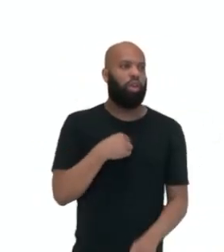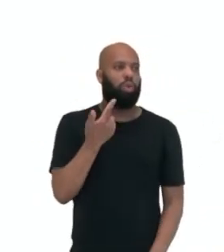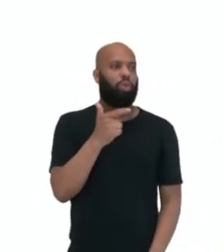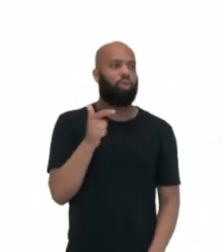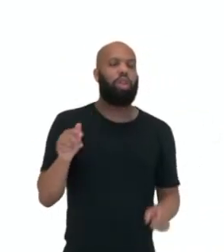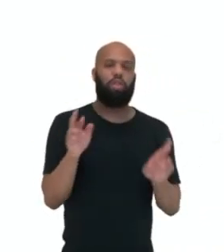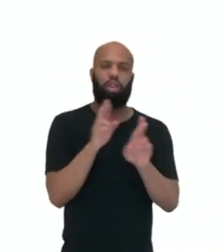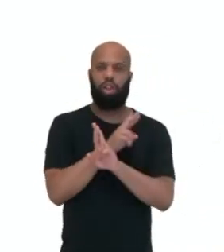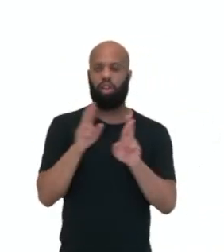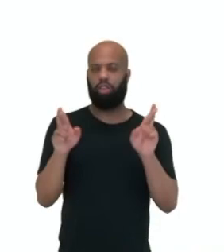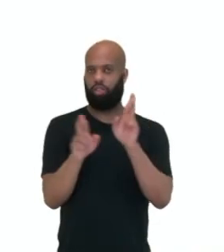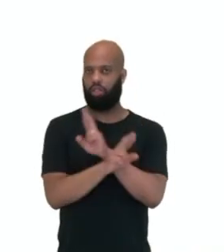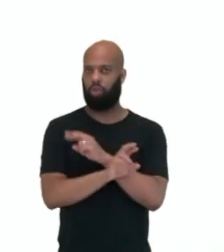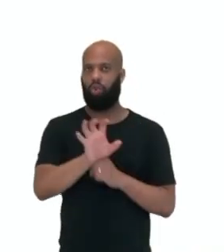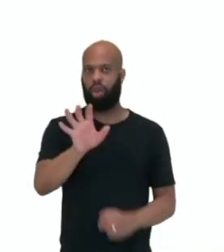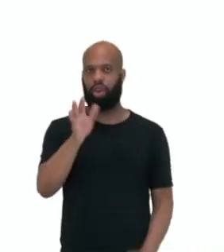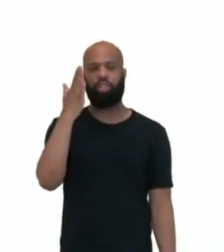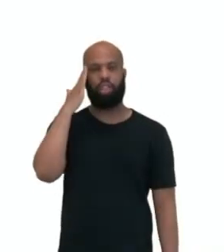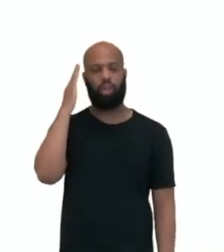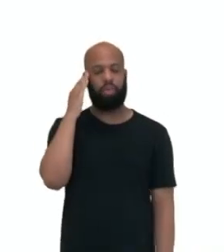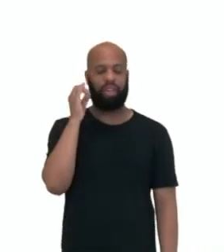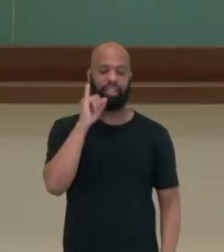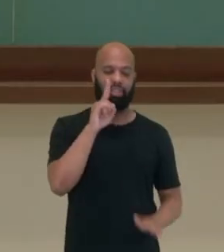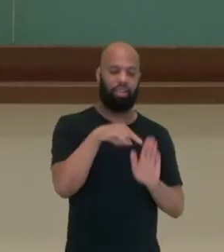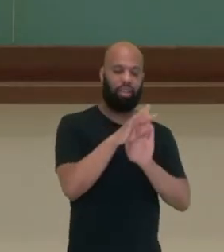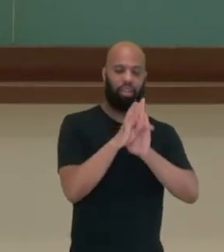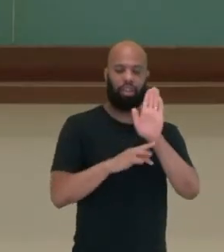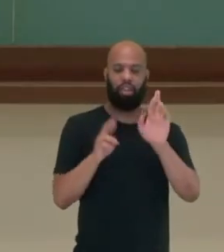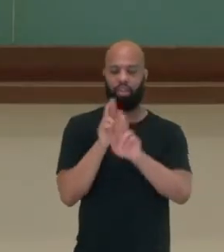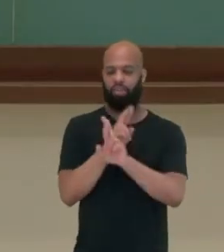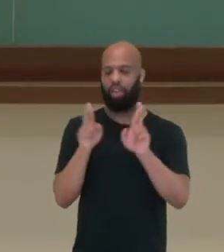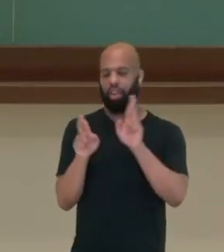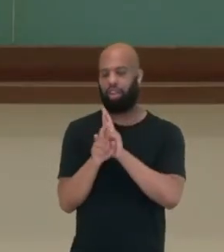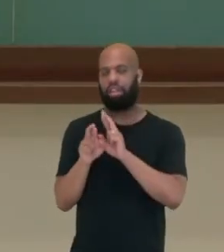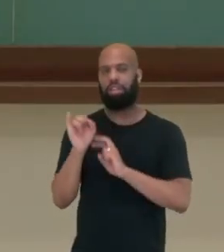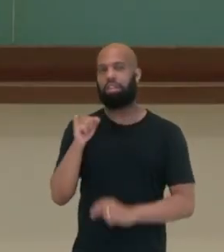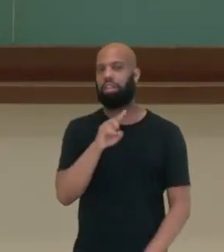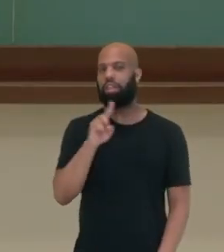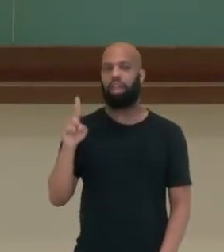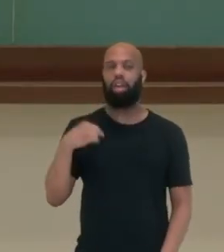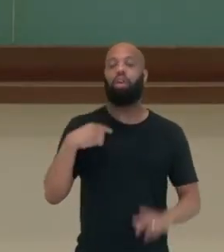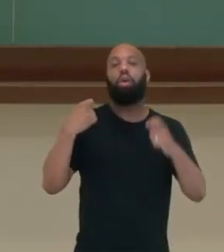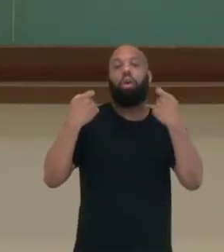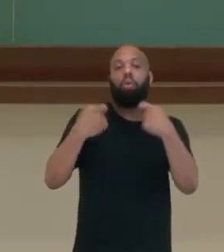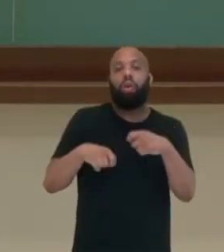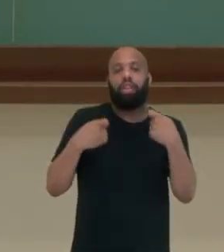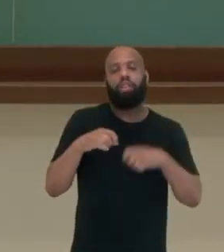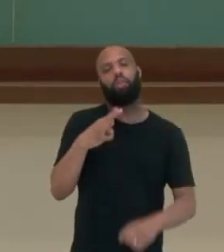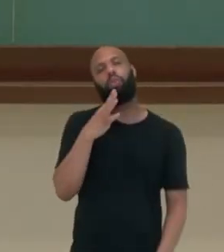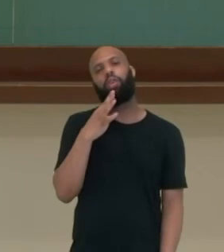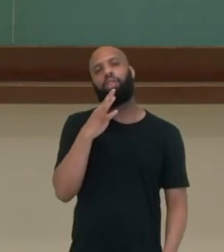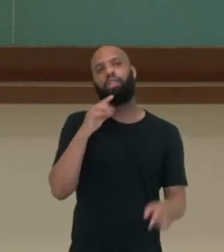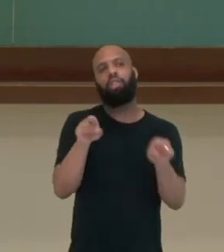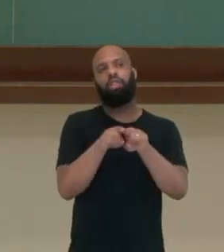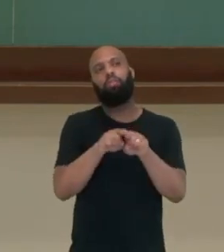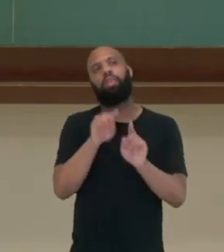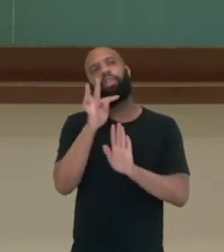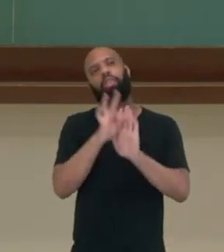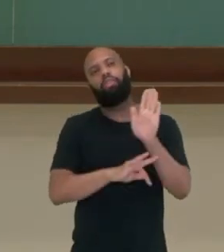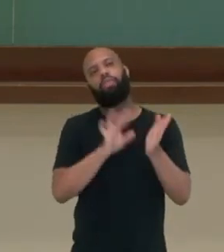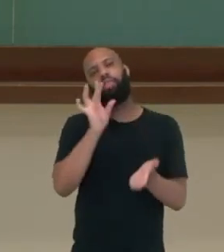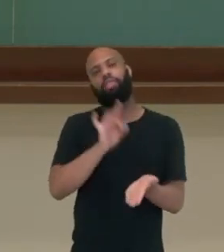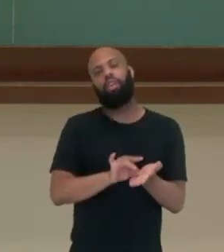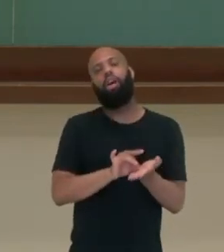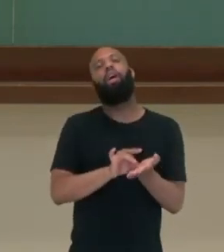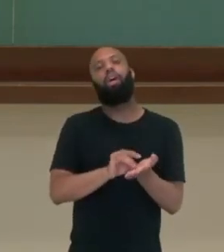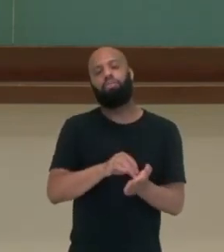relação nenhuma para saber se é ou não uma intertextualidade. Preciso conhecer o texto original para dizer, não,